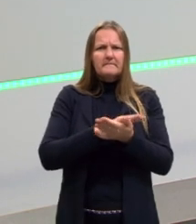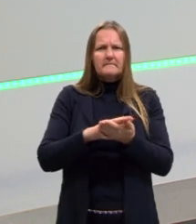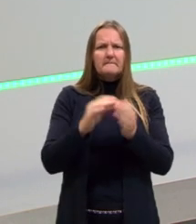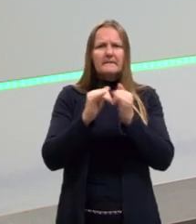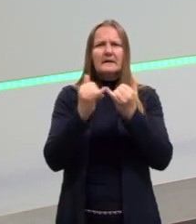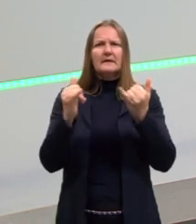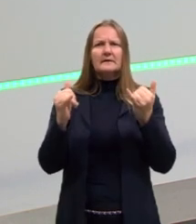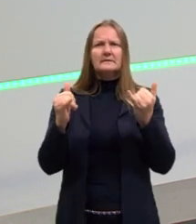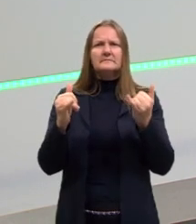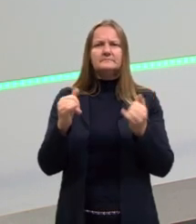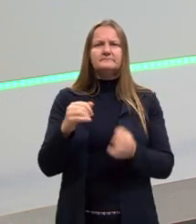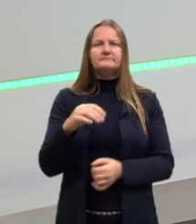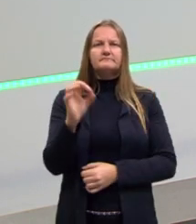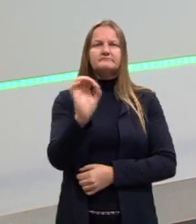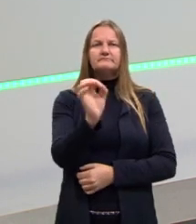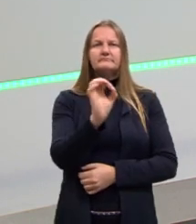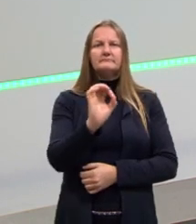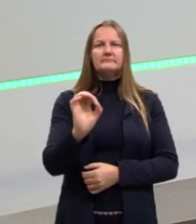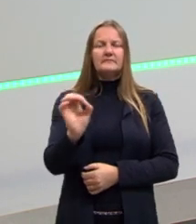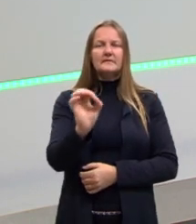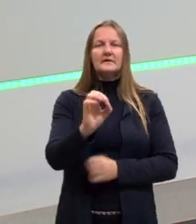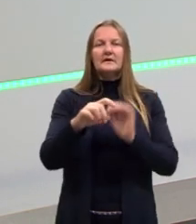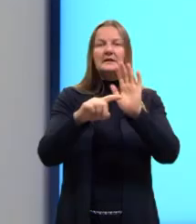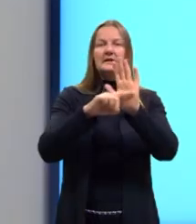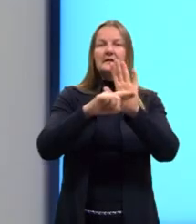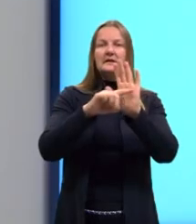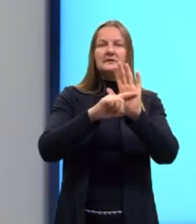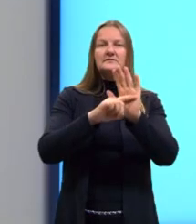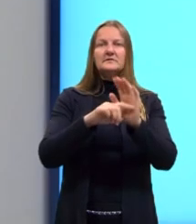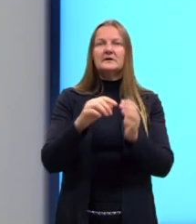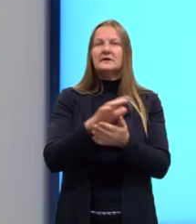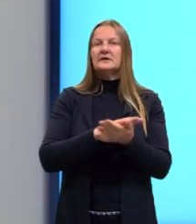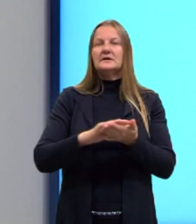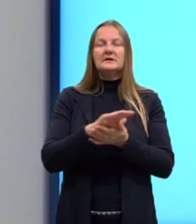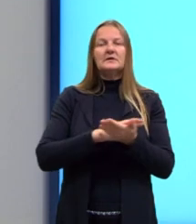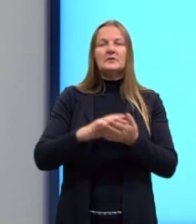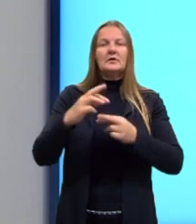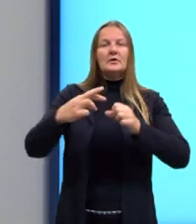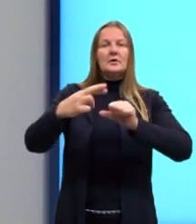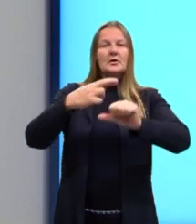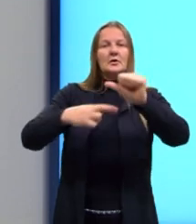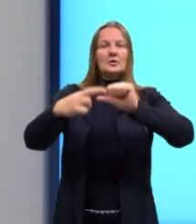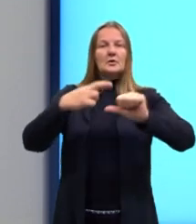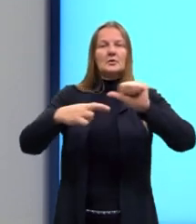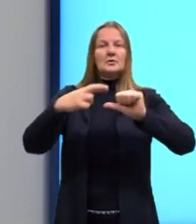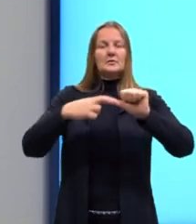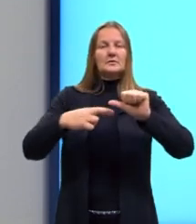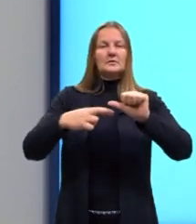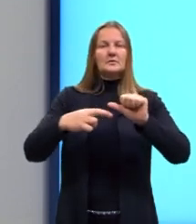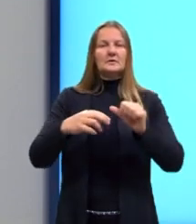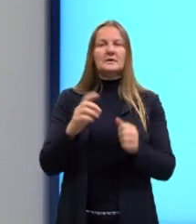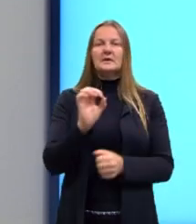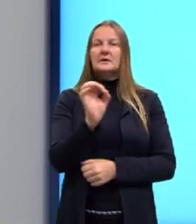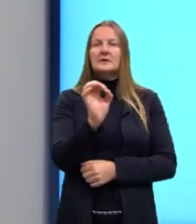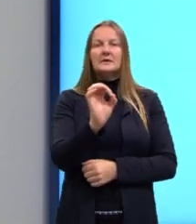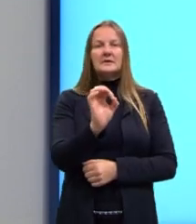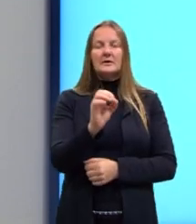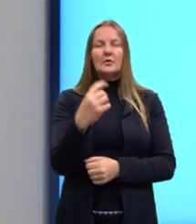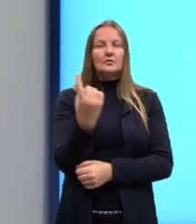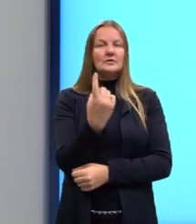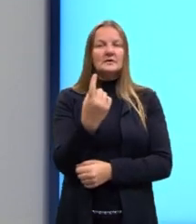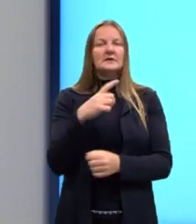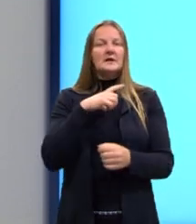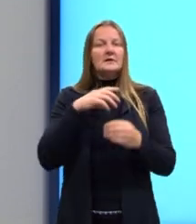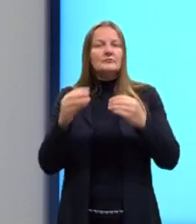negativa acho que não né Se for negativa eu então tenho uma reação não espontânea aquela que não ocorre